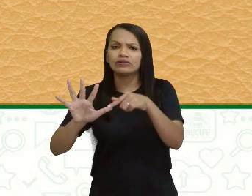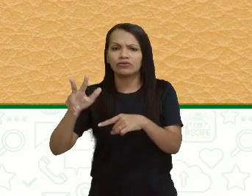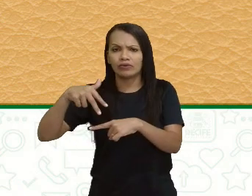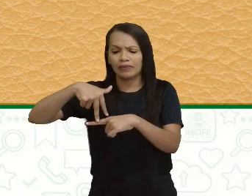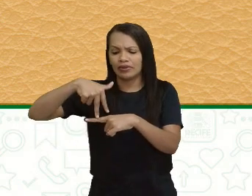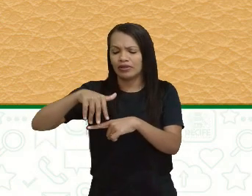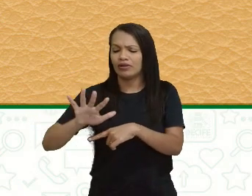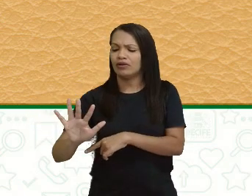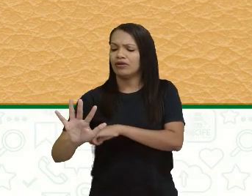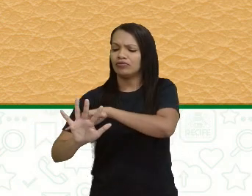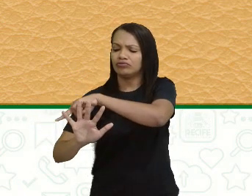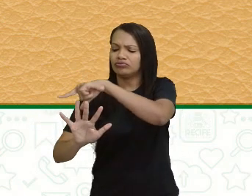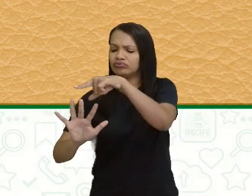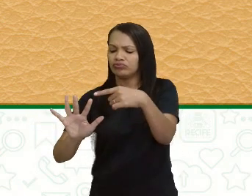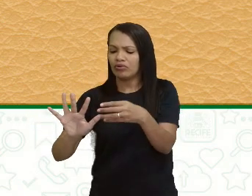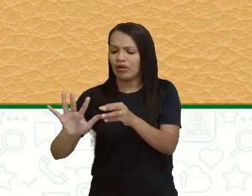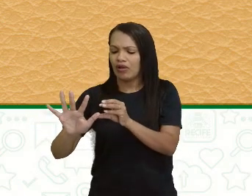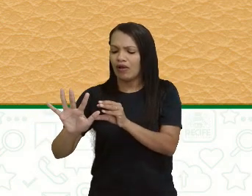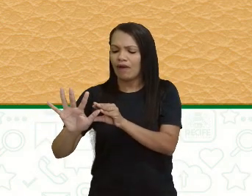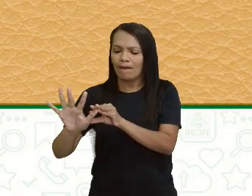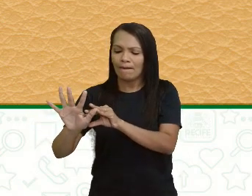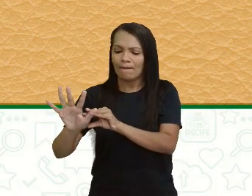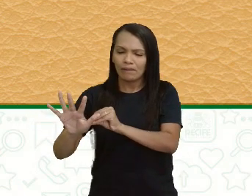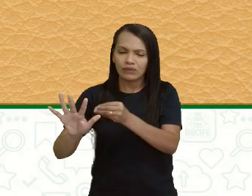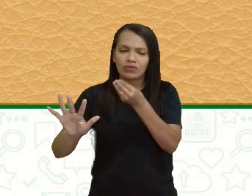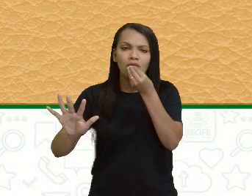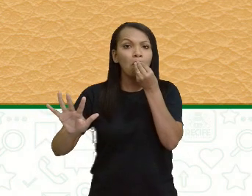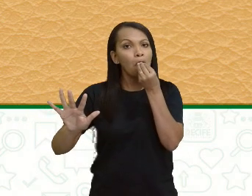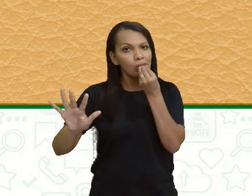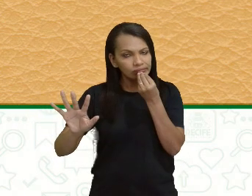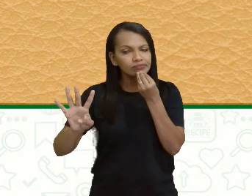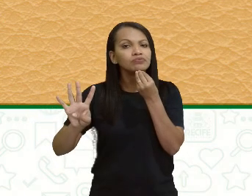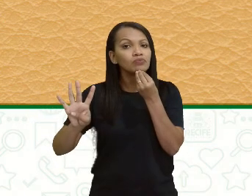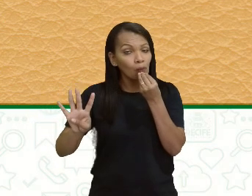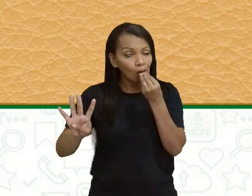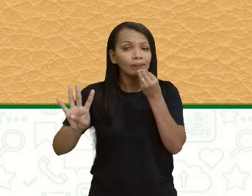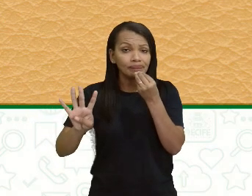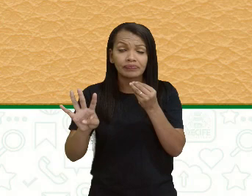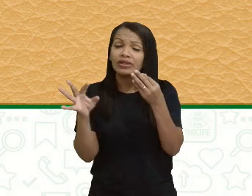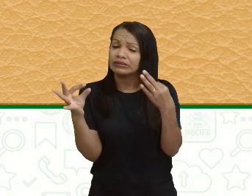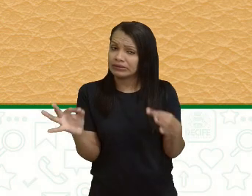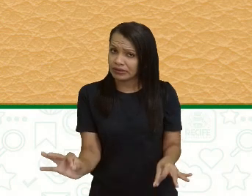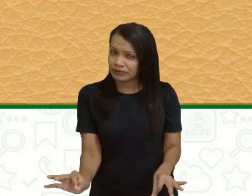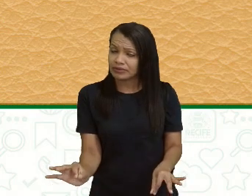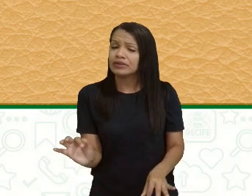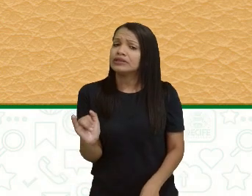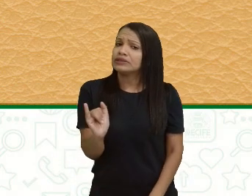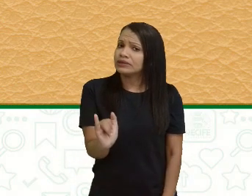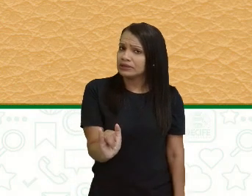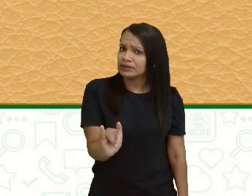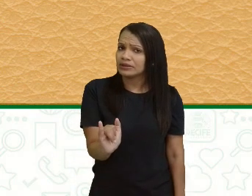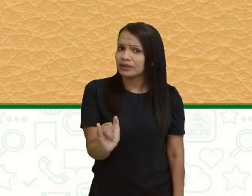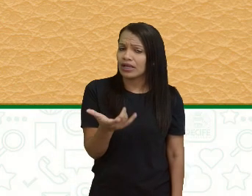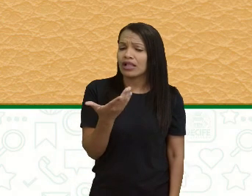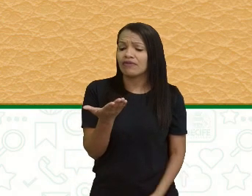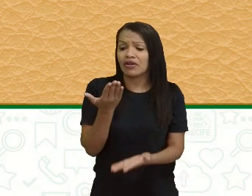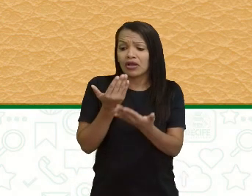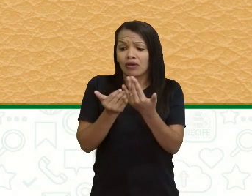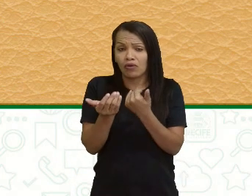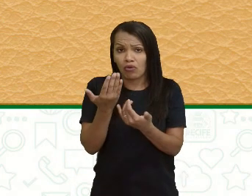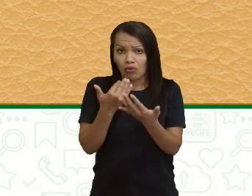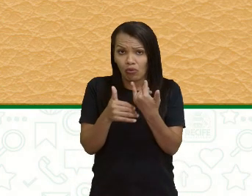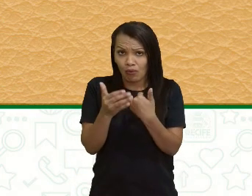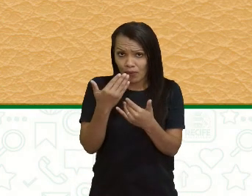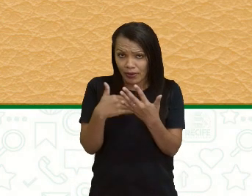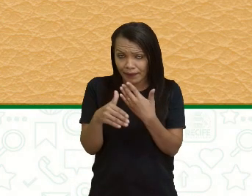Ana vai comer essa parte, certo? Então, se ela vai comer uma